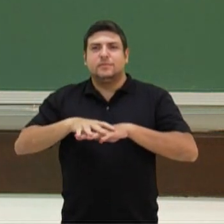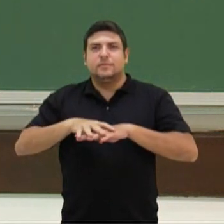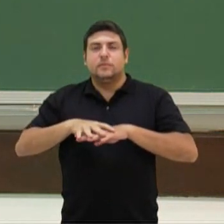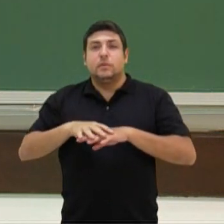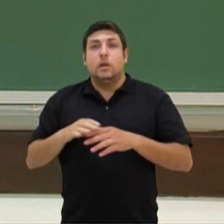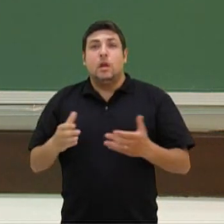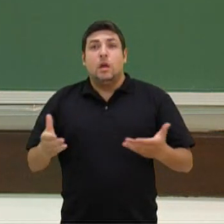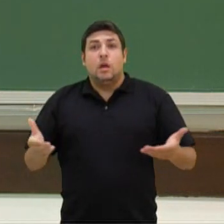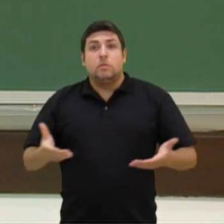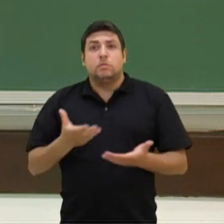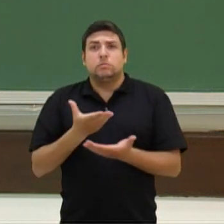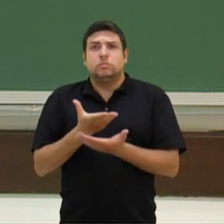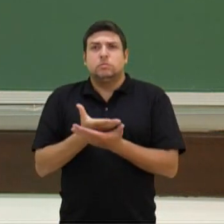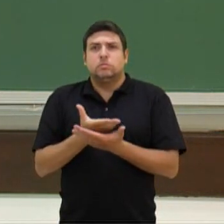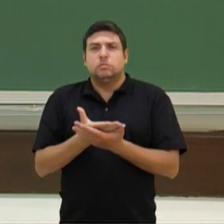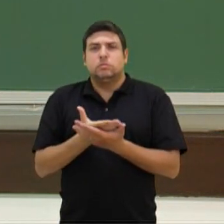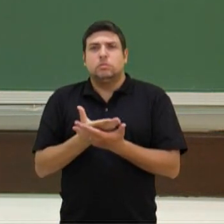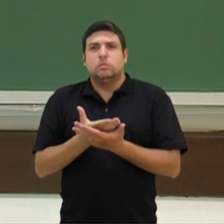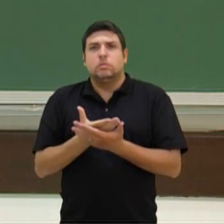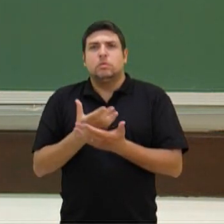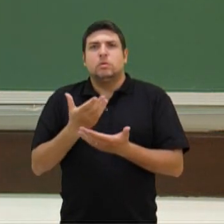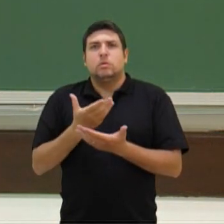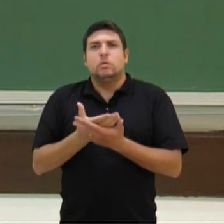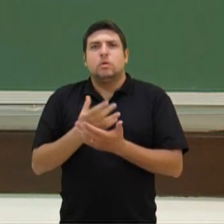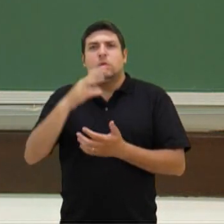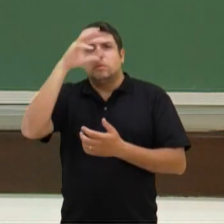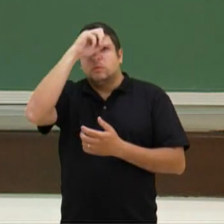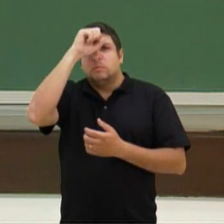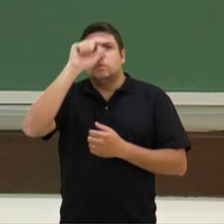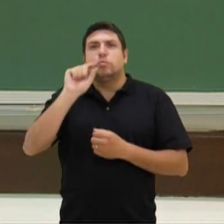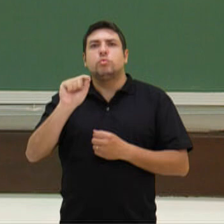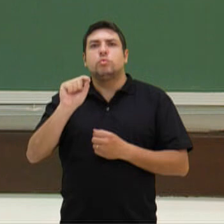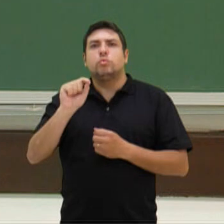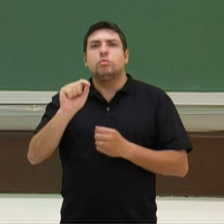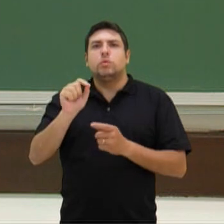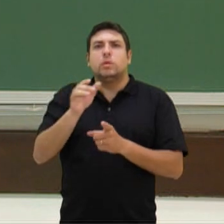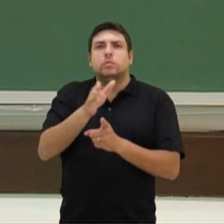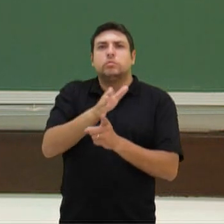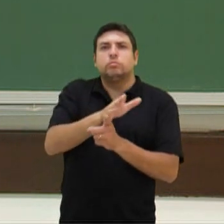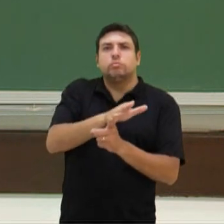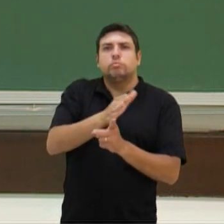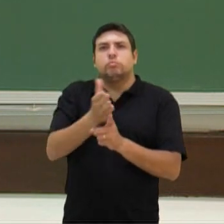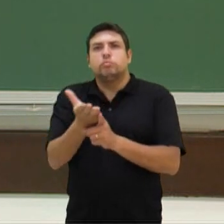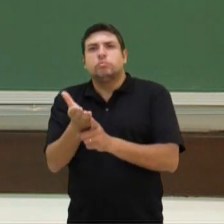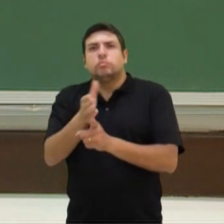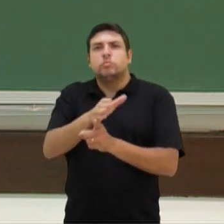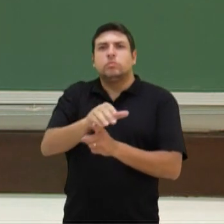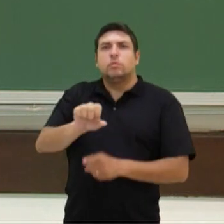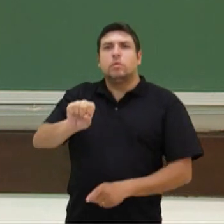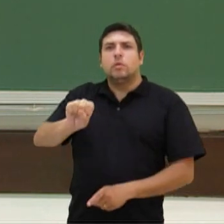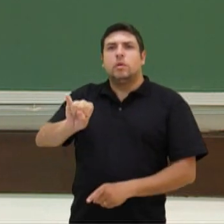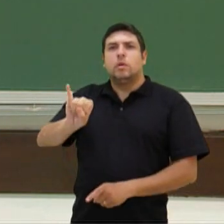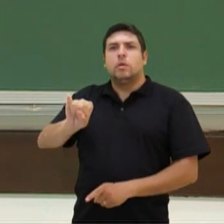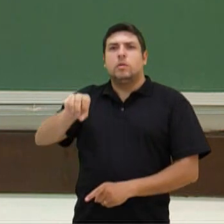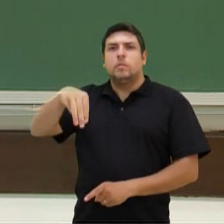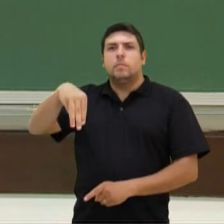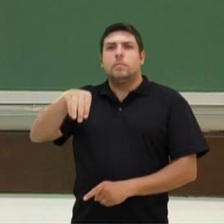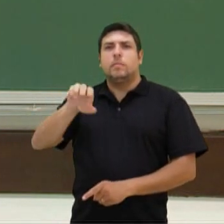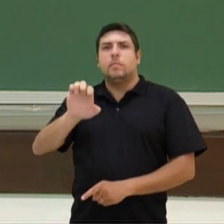vai trabalhar sobre eixos de simetria em figuras planas.